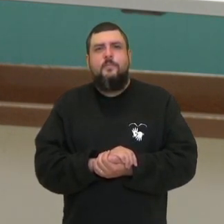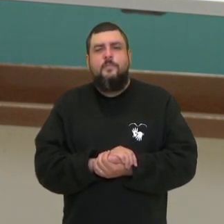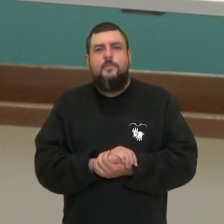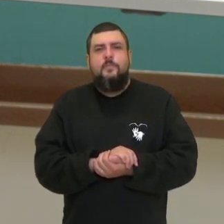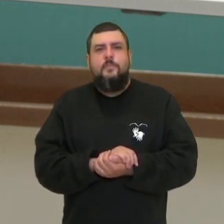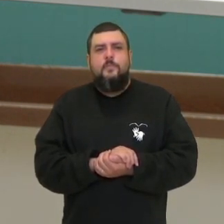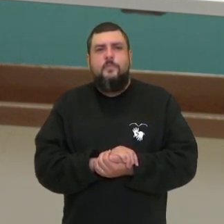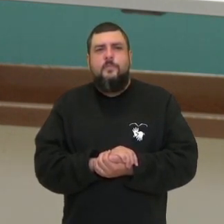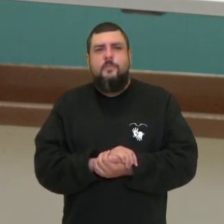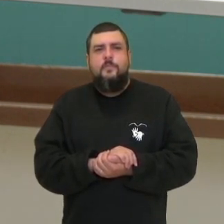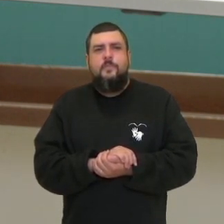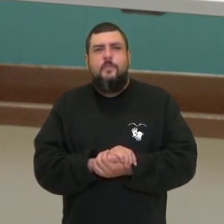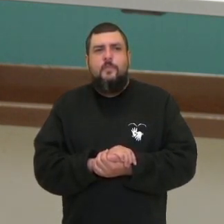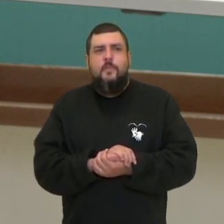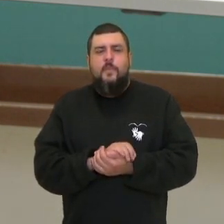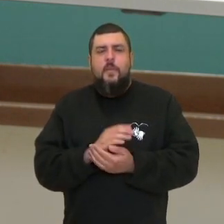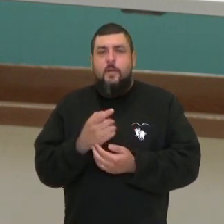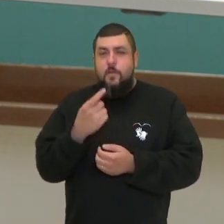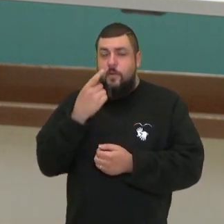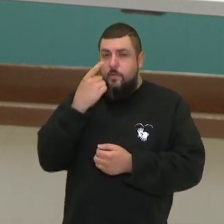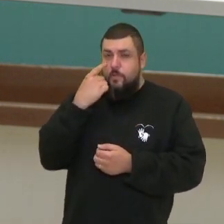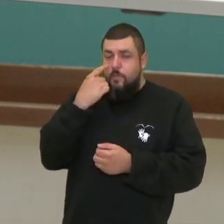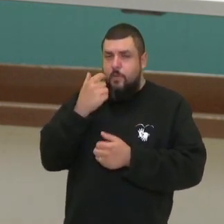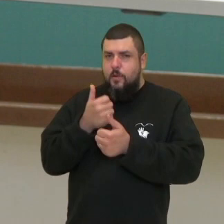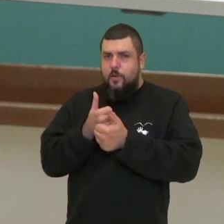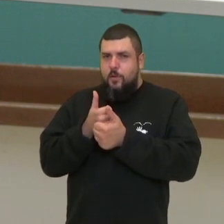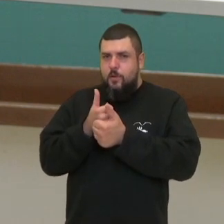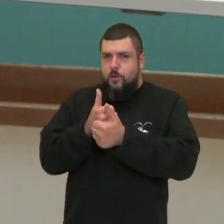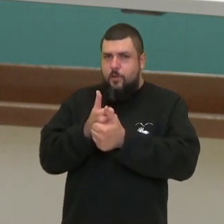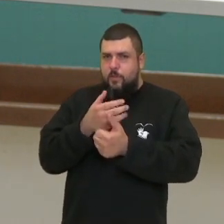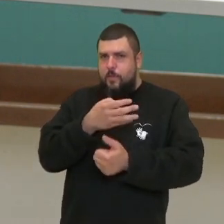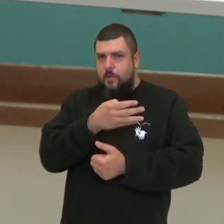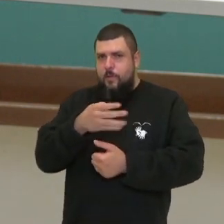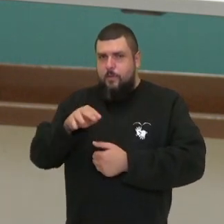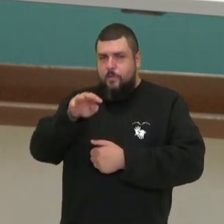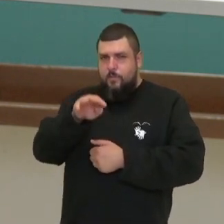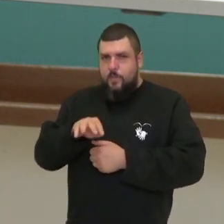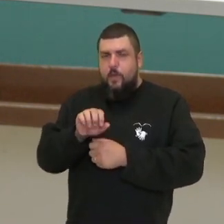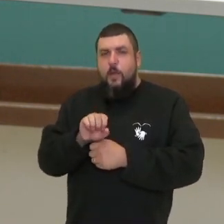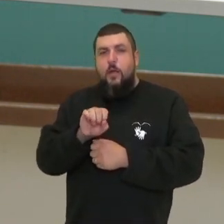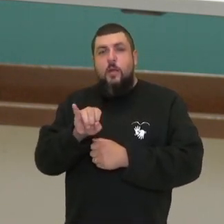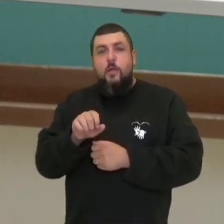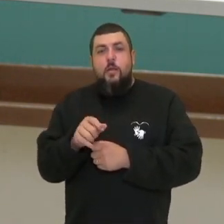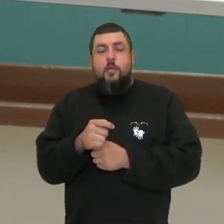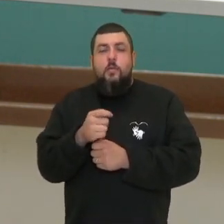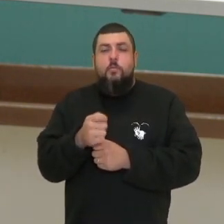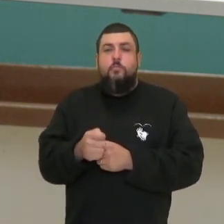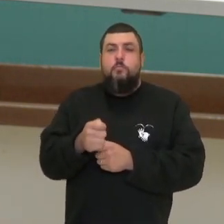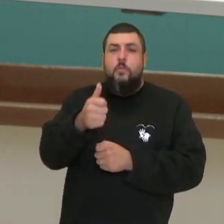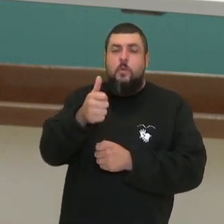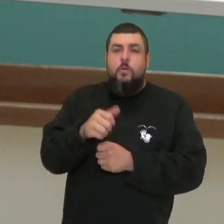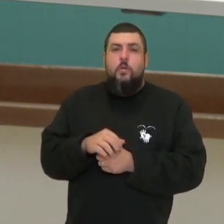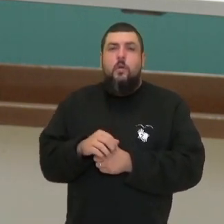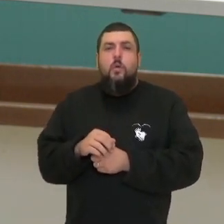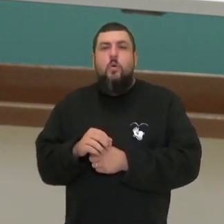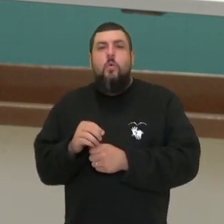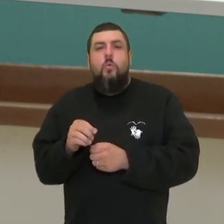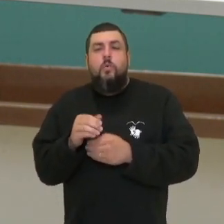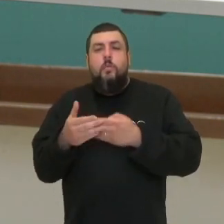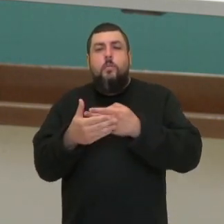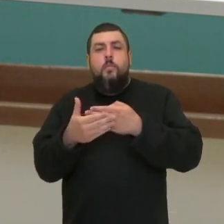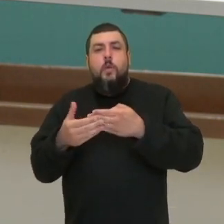pessoal. Se nós temos uma moeda, eu teria 2 possíveis resultados, ou cara ou coroa. 3